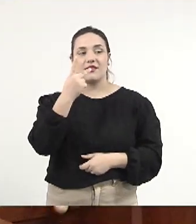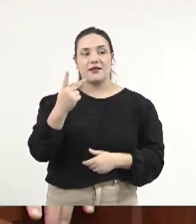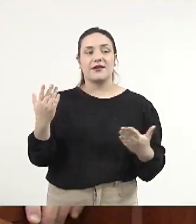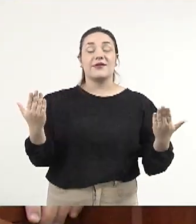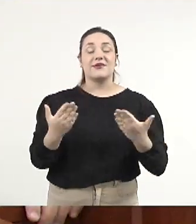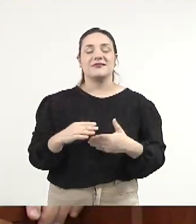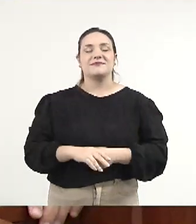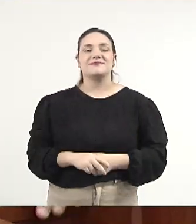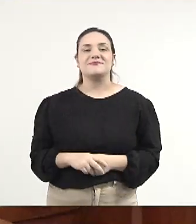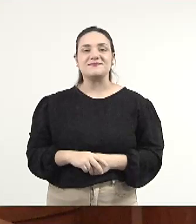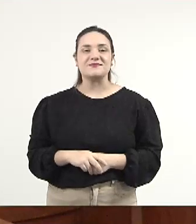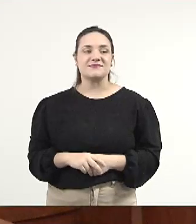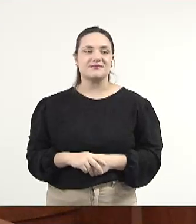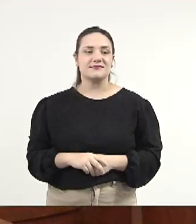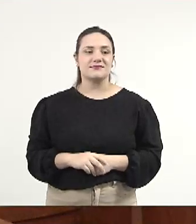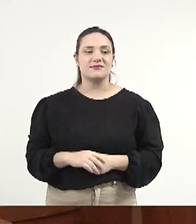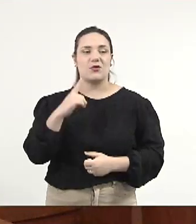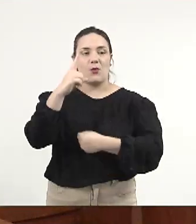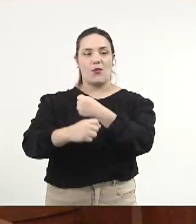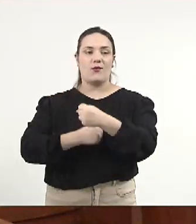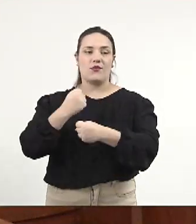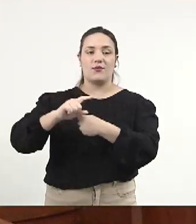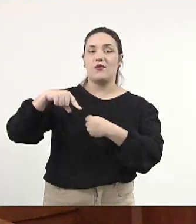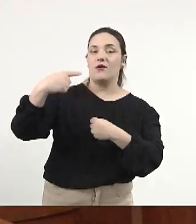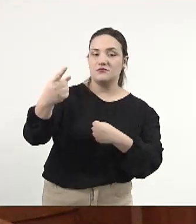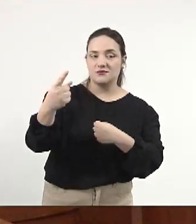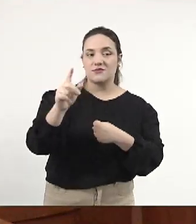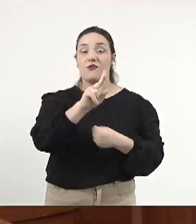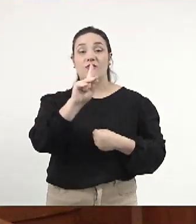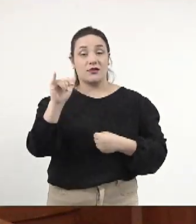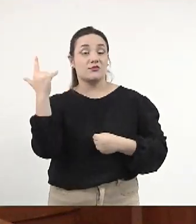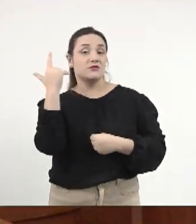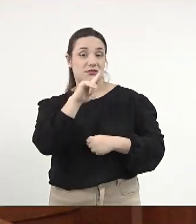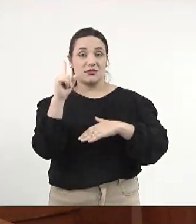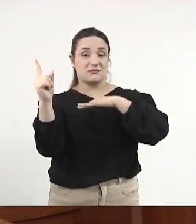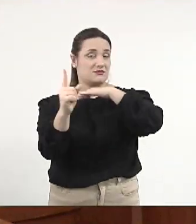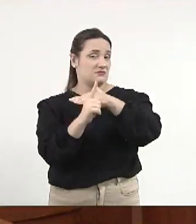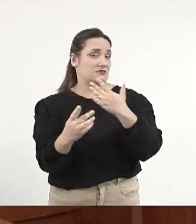agora, daqui 1 ano para frente, né, vai ser atendido.